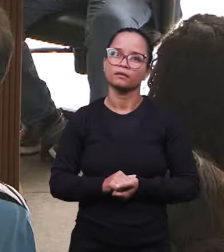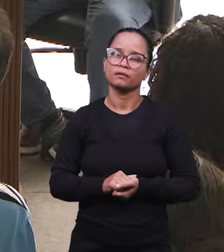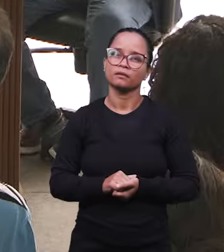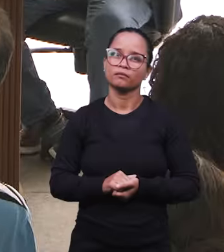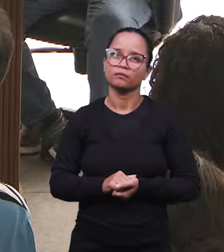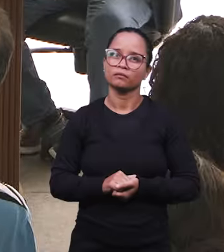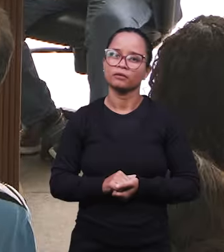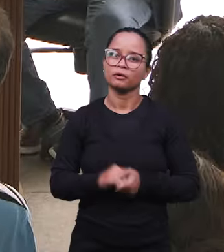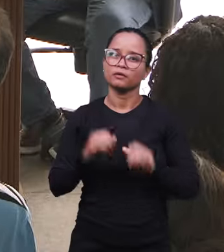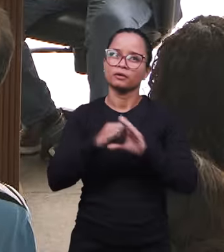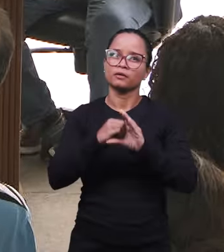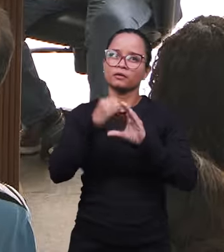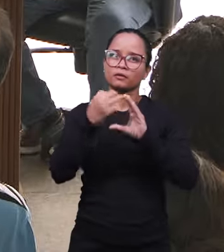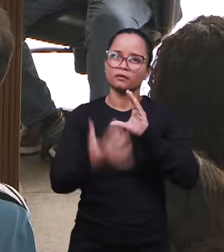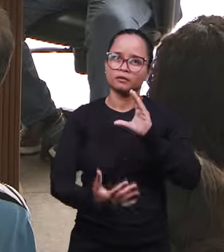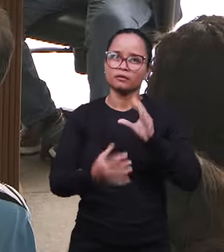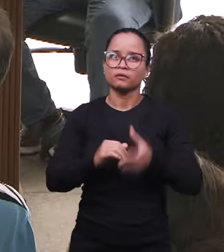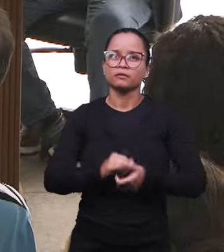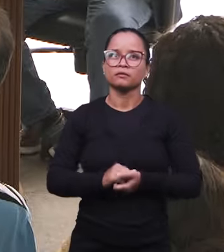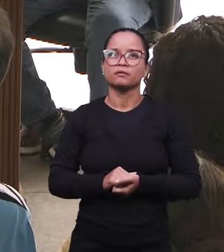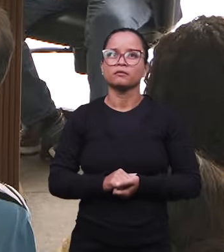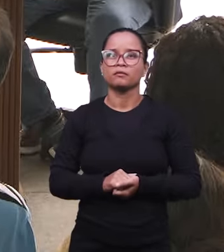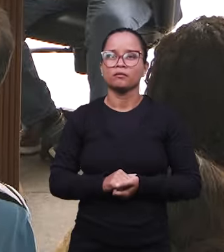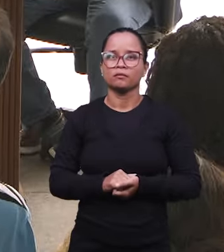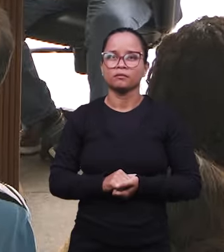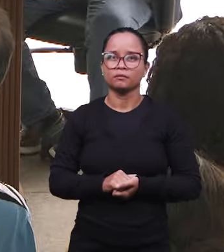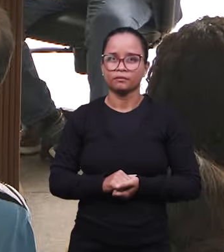falar a respeito desse aspecto,